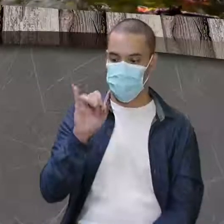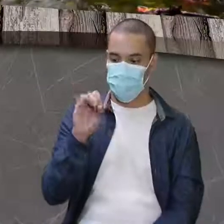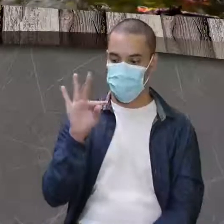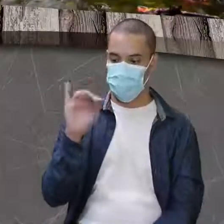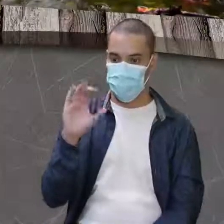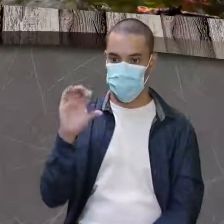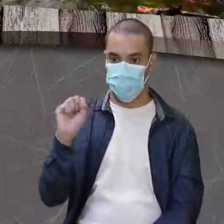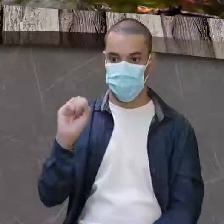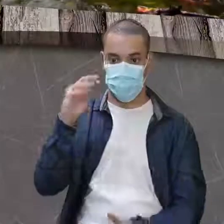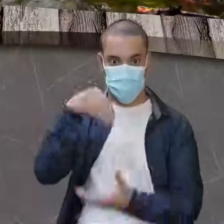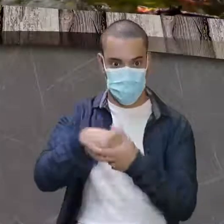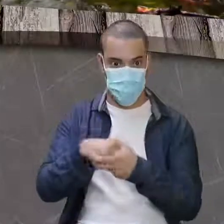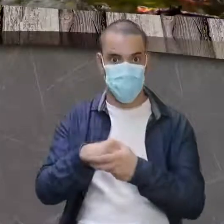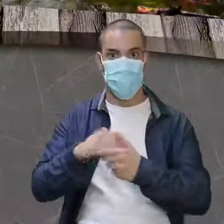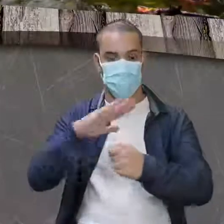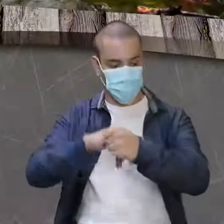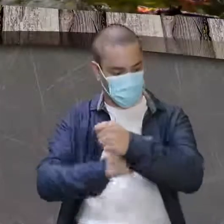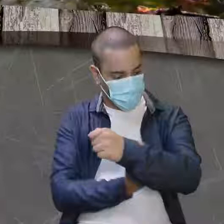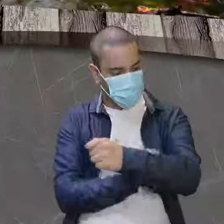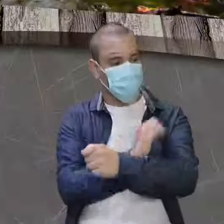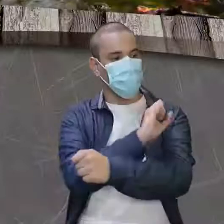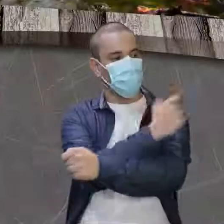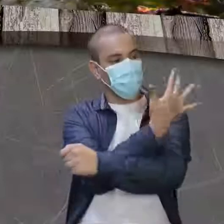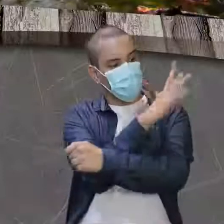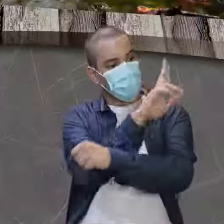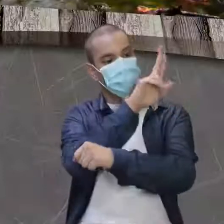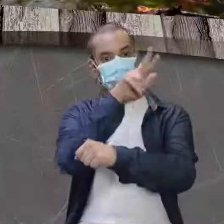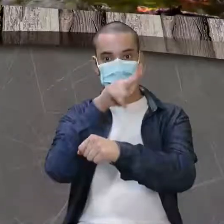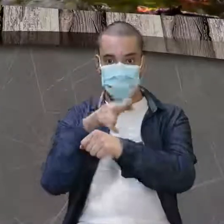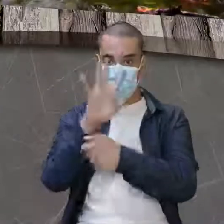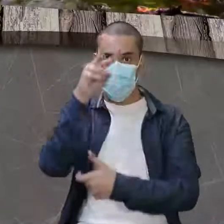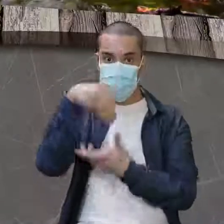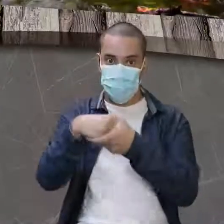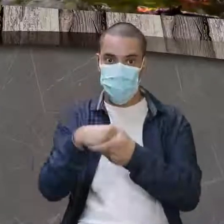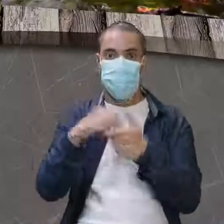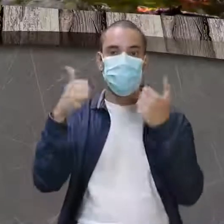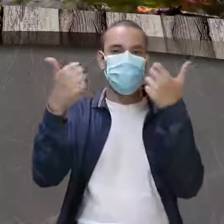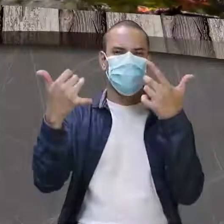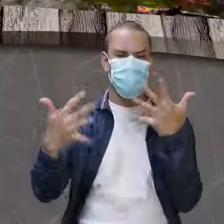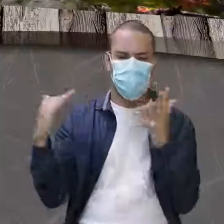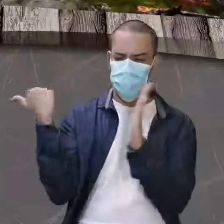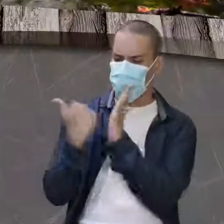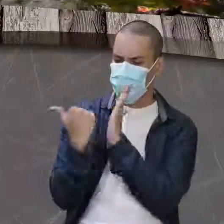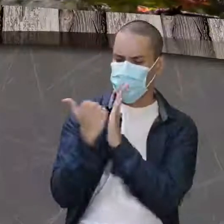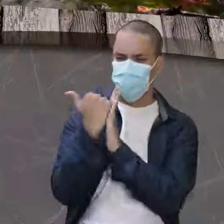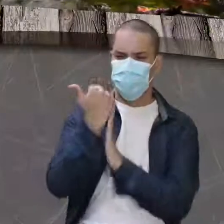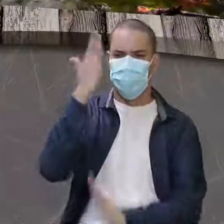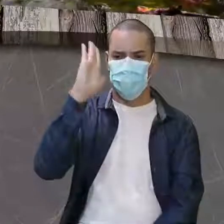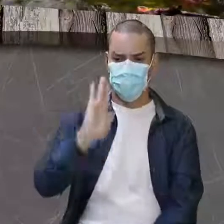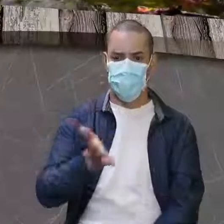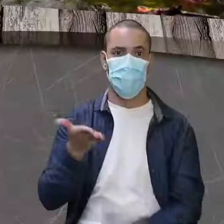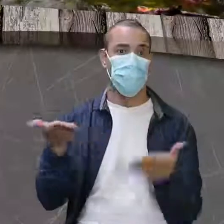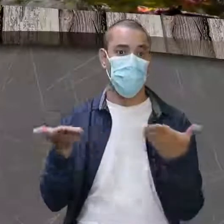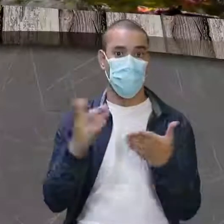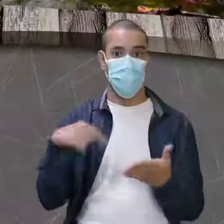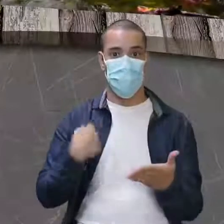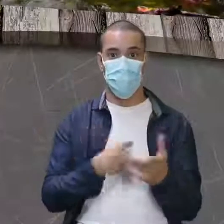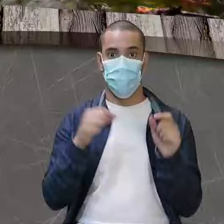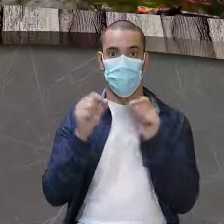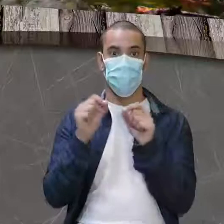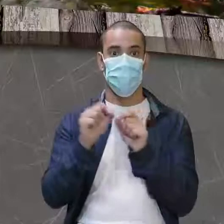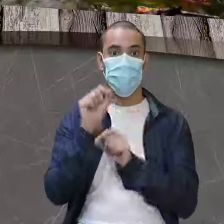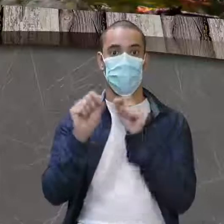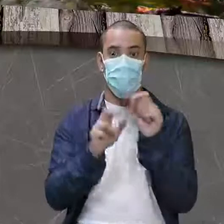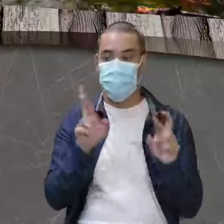num ecossistema. Perfeito? Nós falamos lá de ecossistema, falamos de fluxo de energia, falamos de cadeia de teia. Agora a gente vai ver